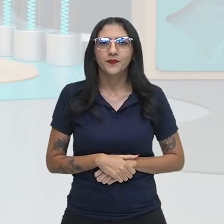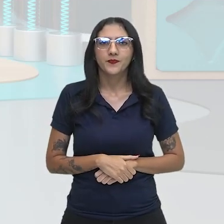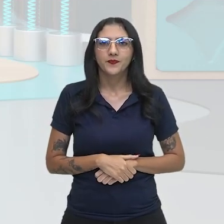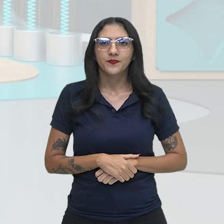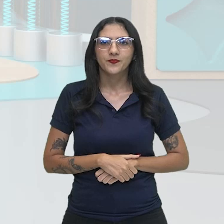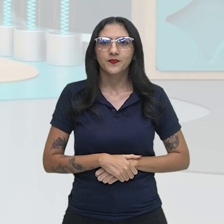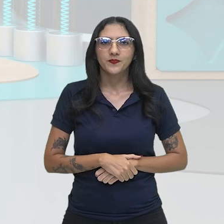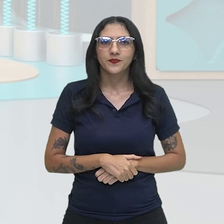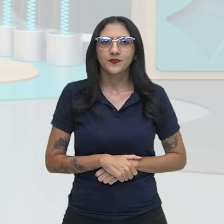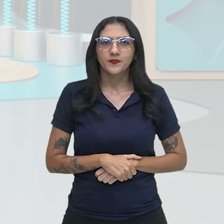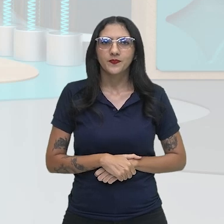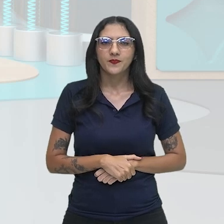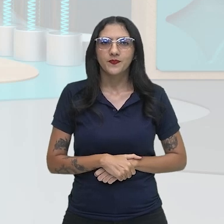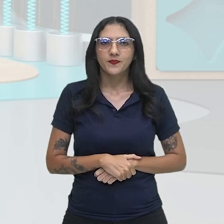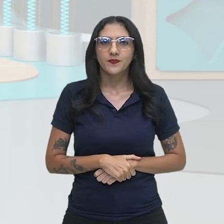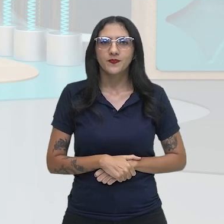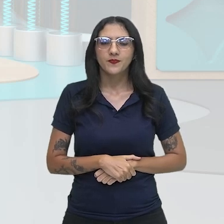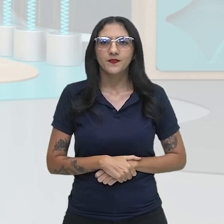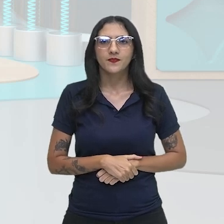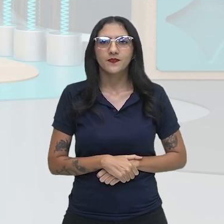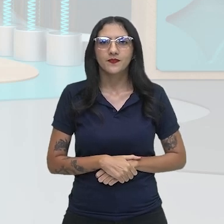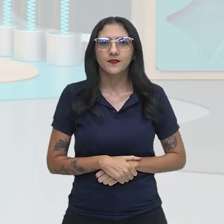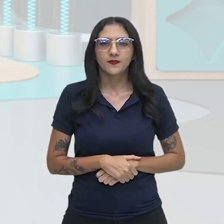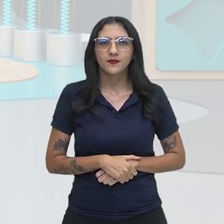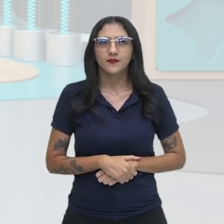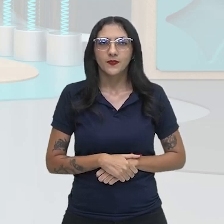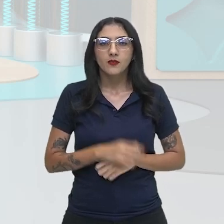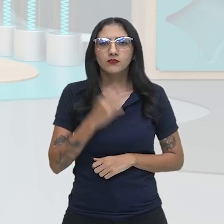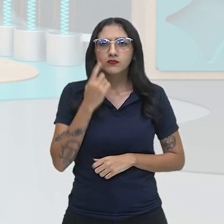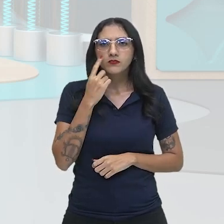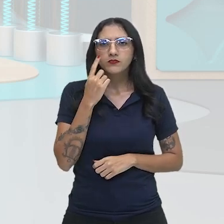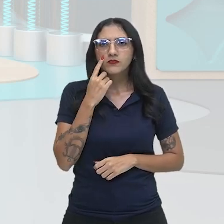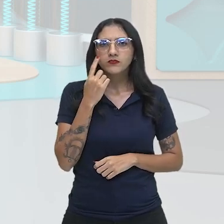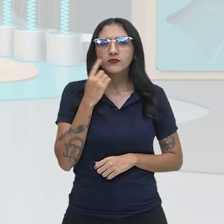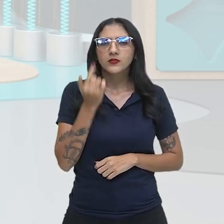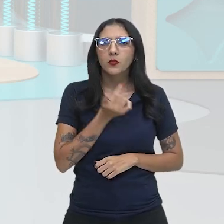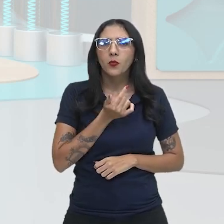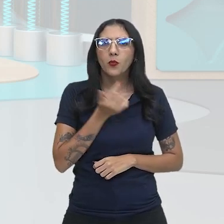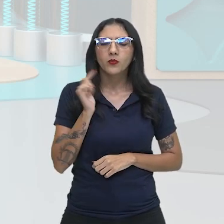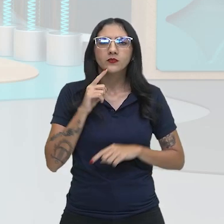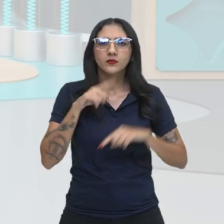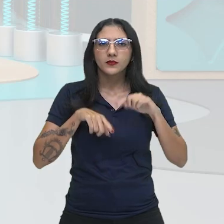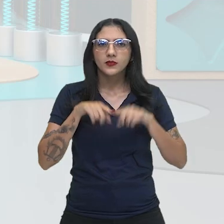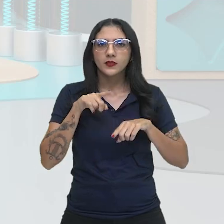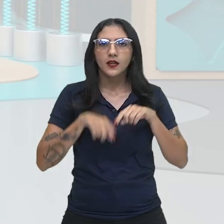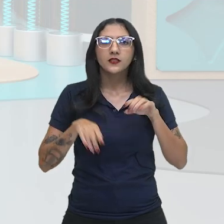vamos ver se nós temos mais algum equipamento que se utiliza. Vamos lá?